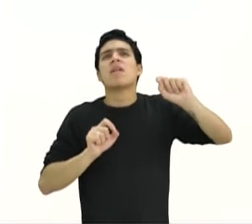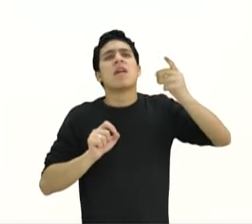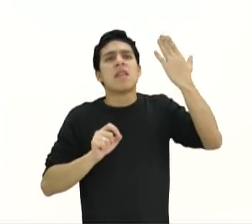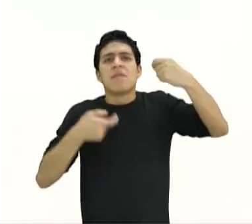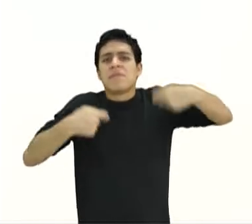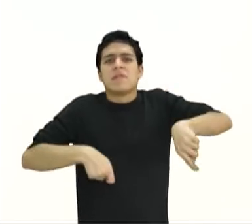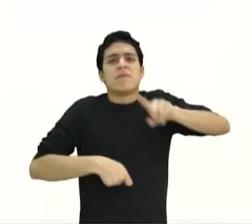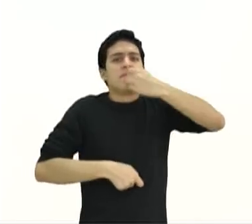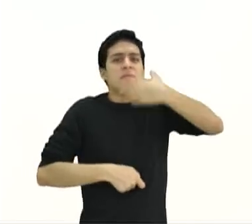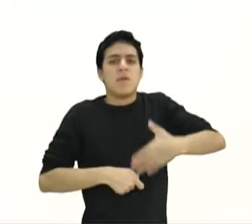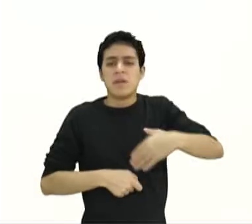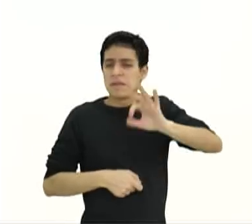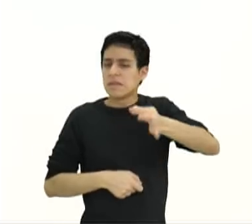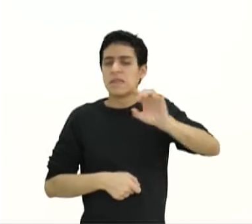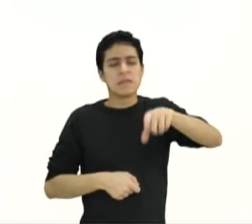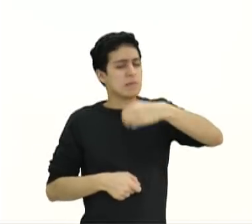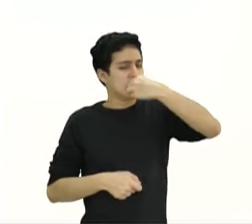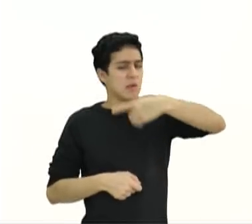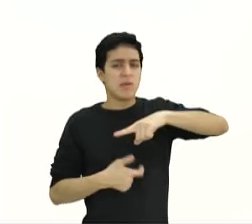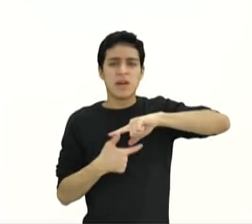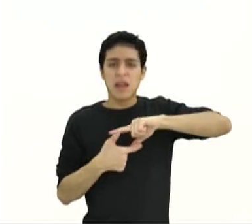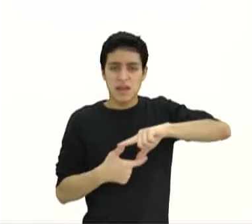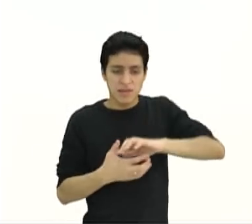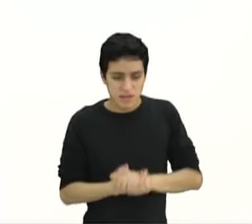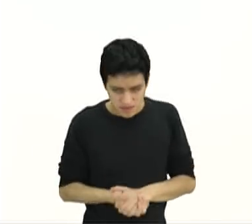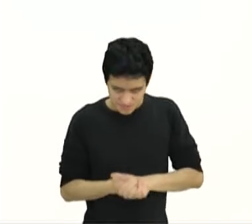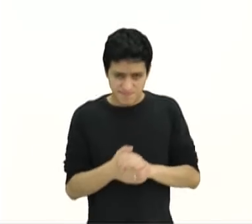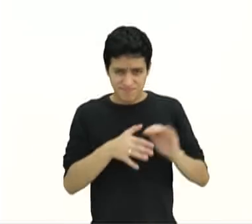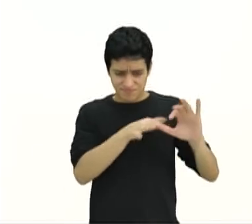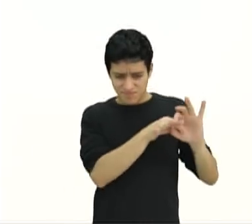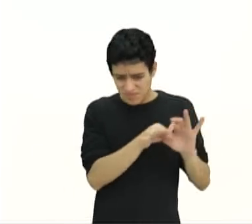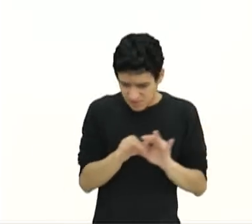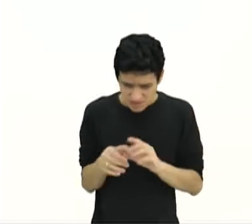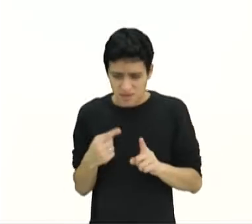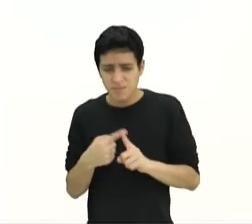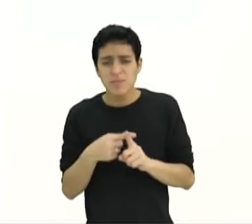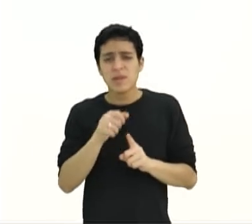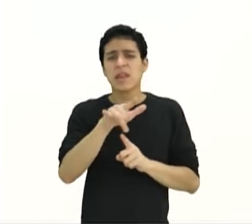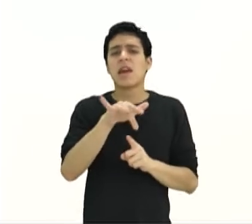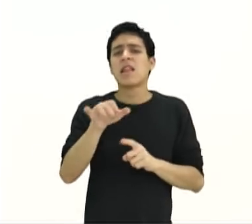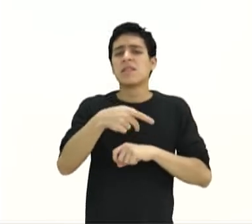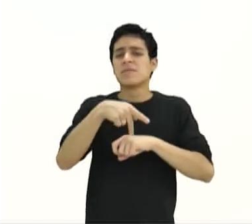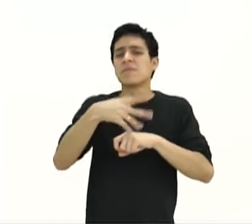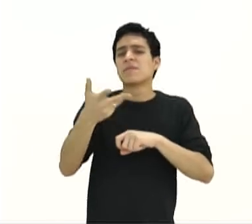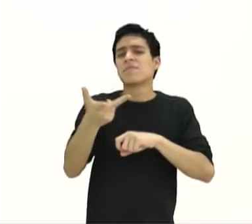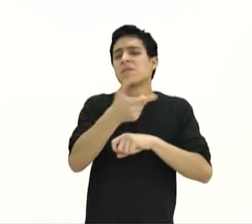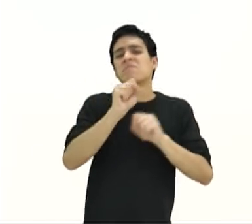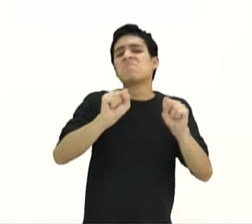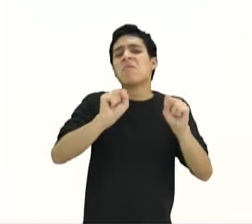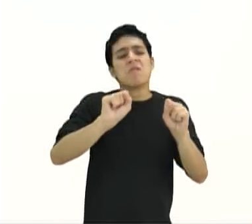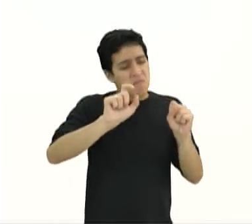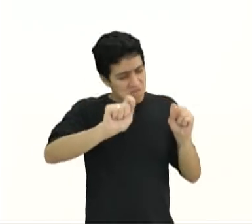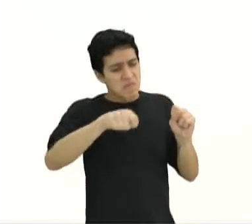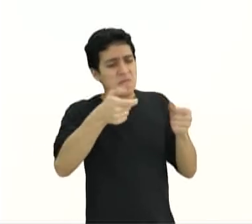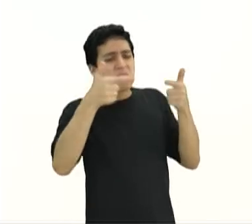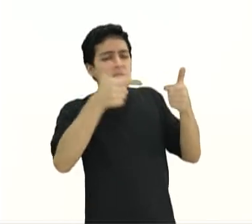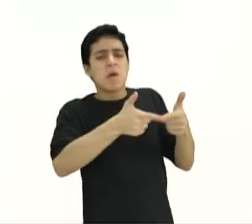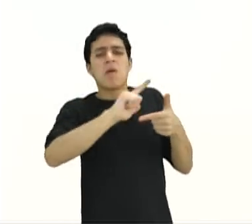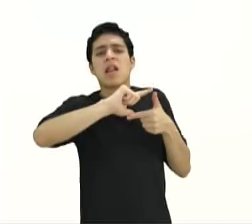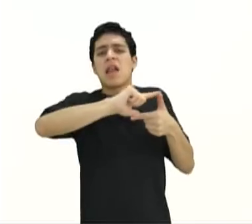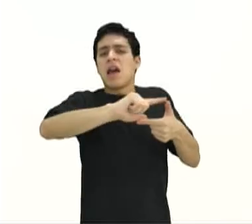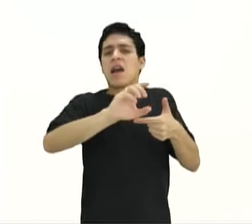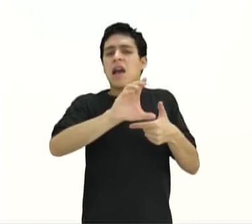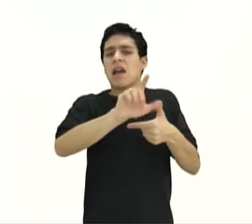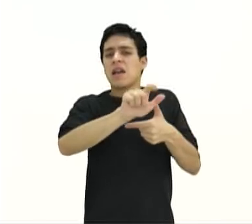e era um clássico. Com base no contexto, por que Alice no País das Maravilhas pode ser considerado um